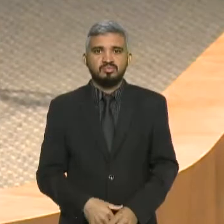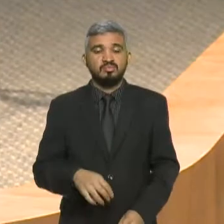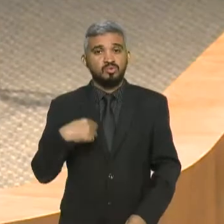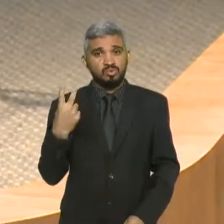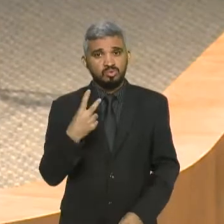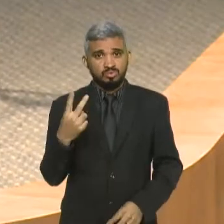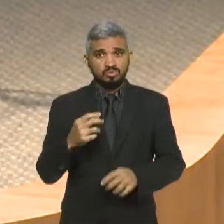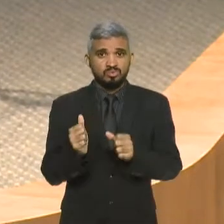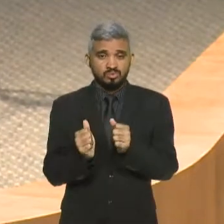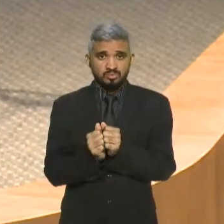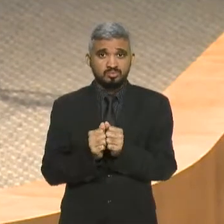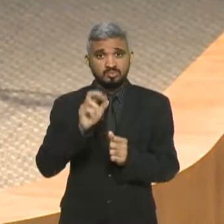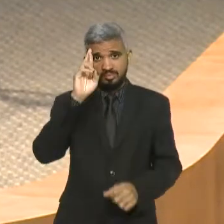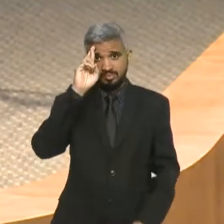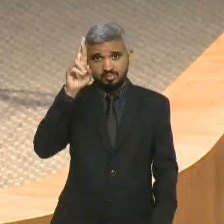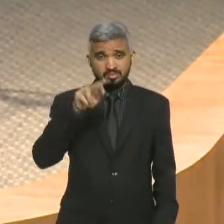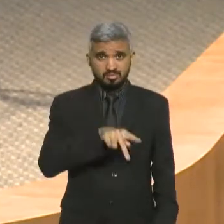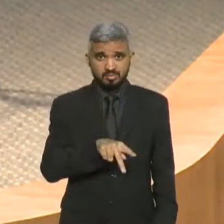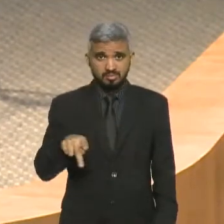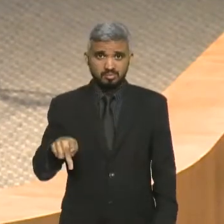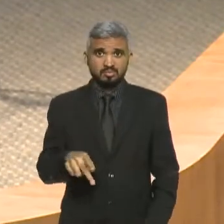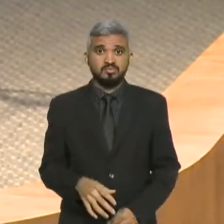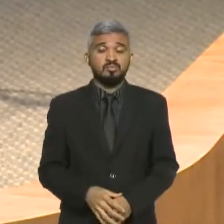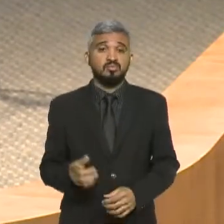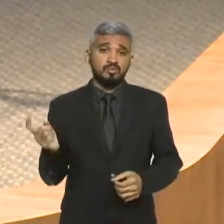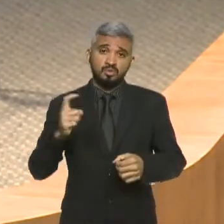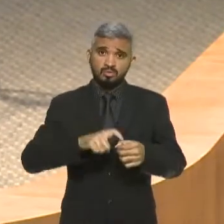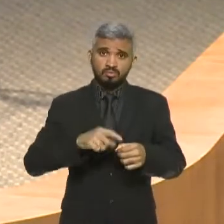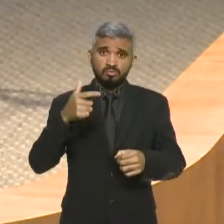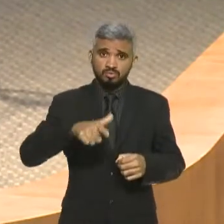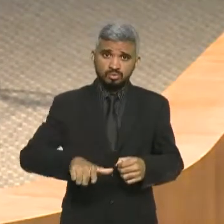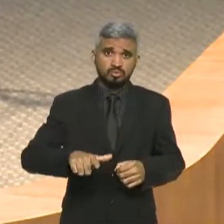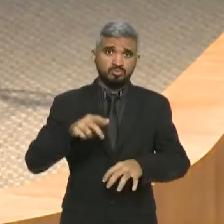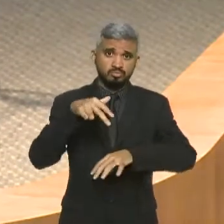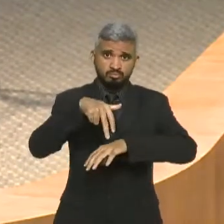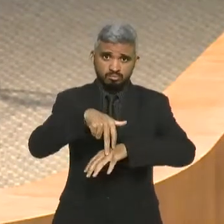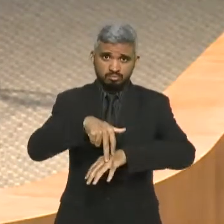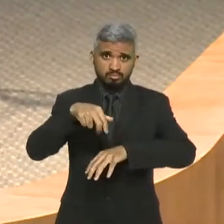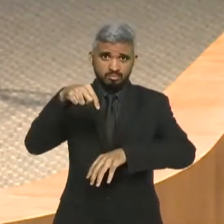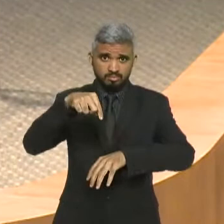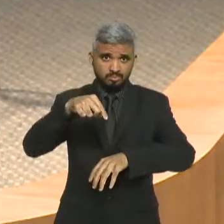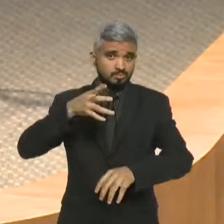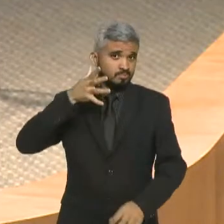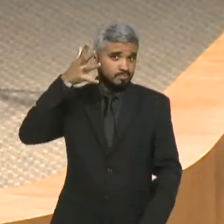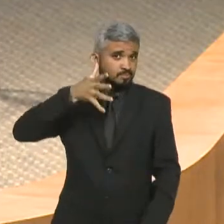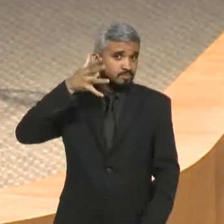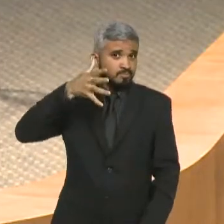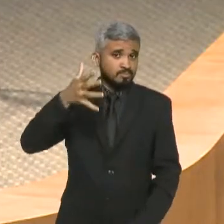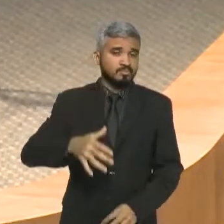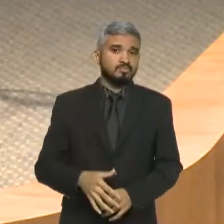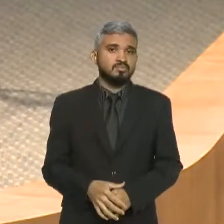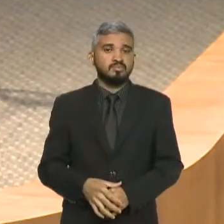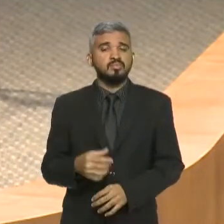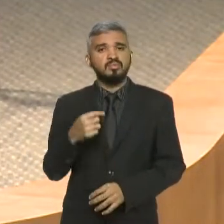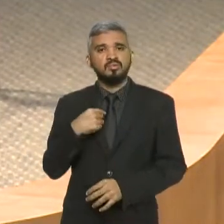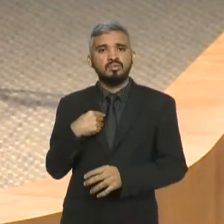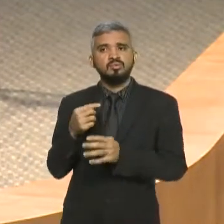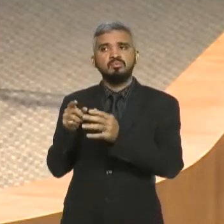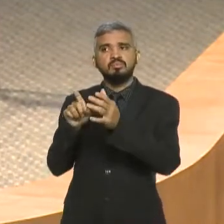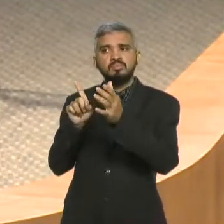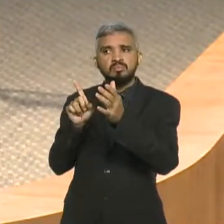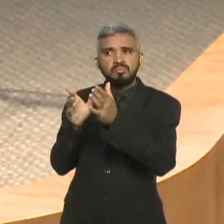juntos. Senhor presidente, eu volto à tribuna desta casa mais uma vez para cobrar do governador Flávio Dino